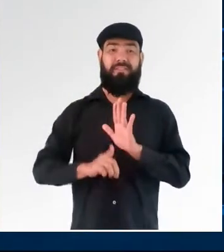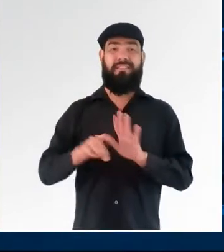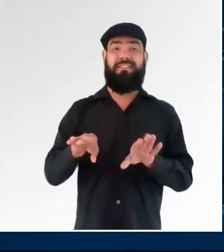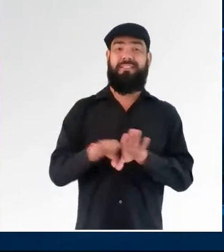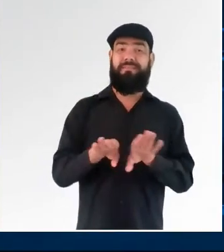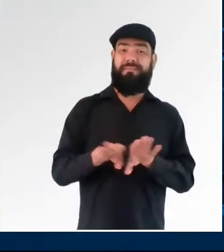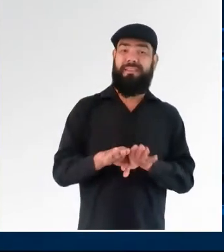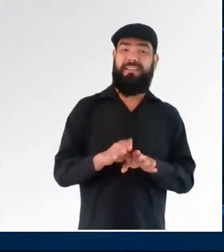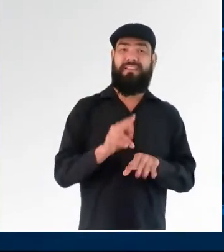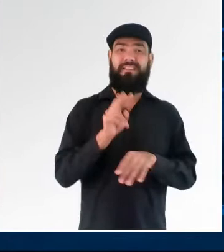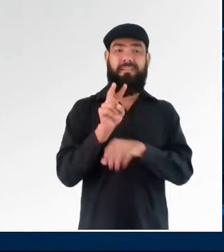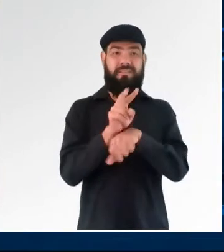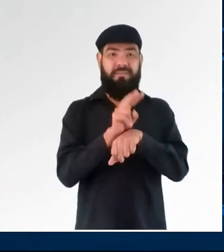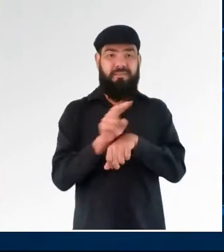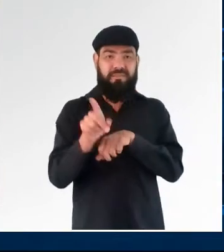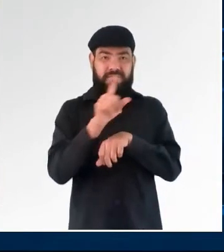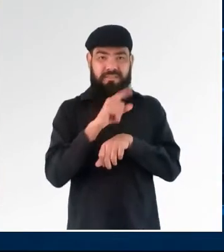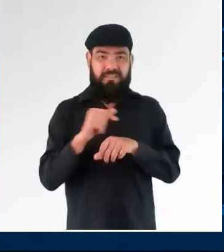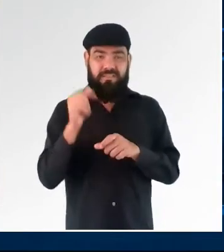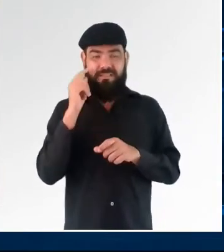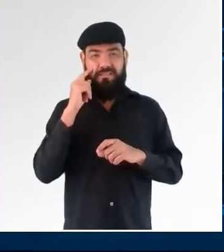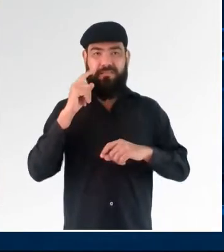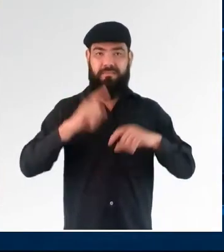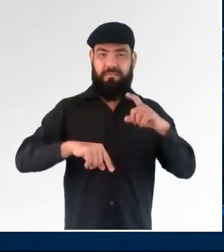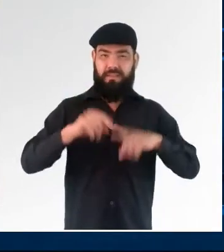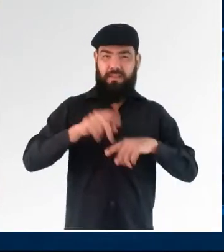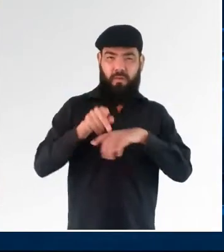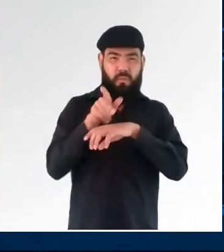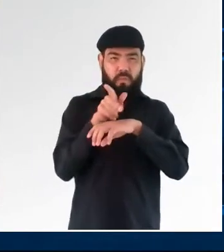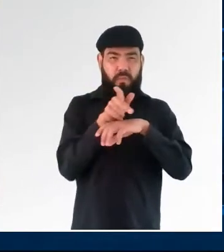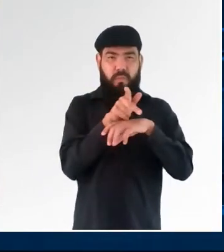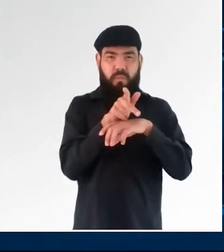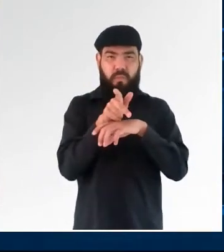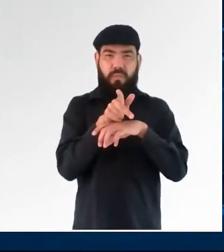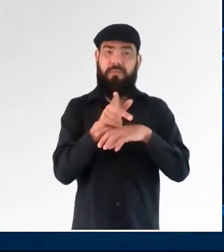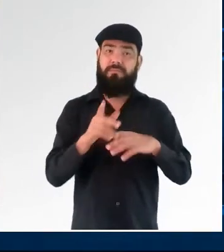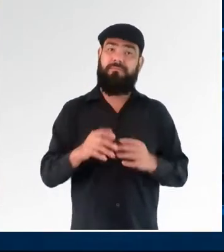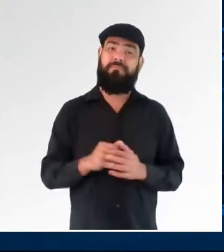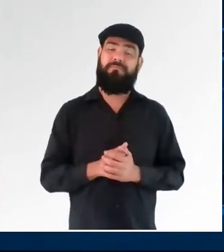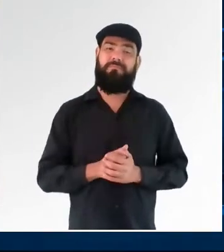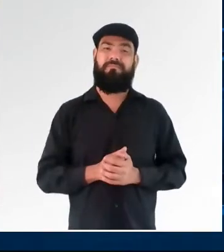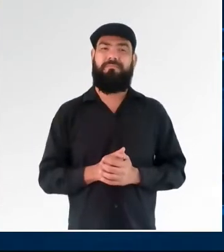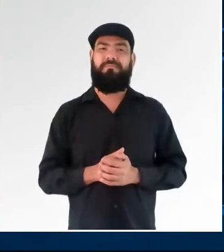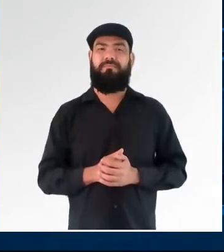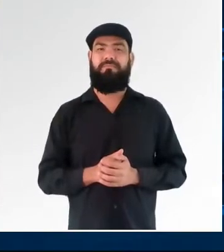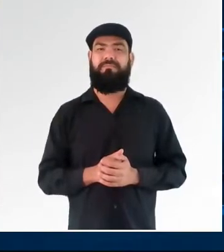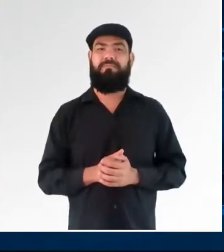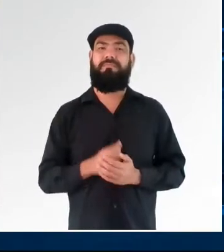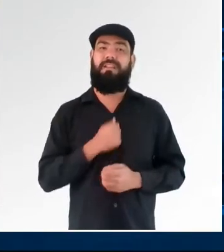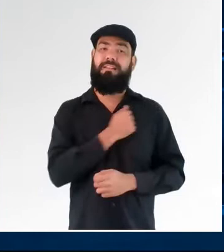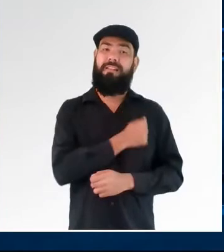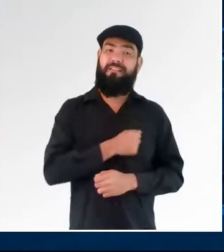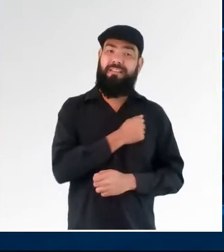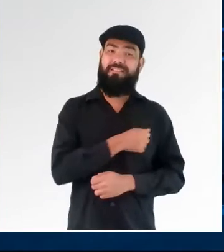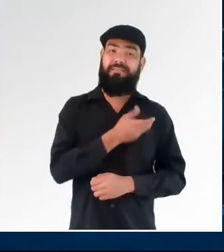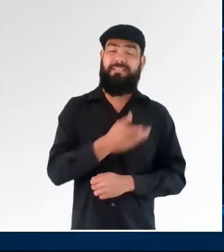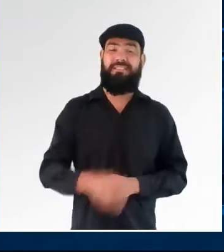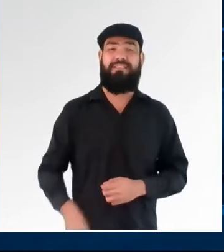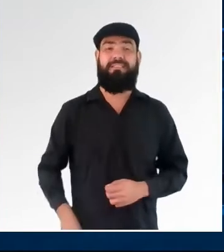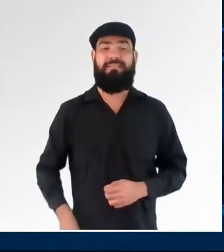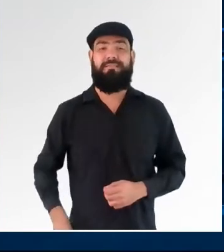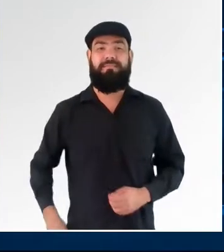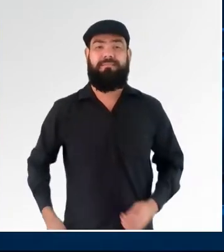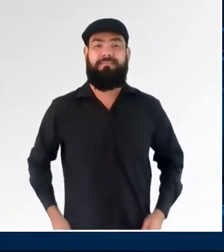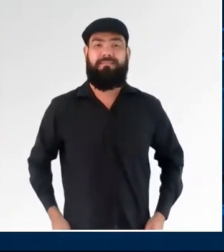vocês, recebe e envia o material, tá todo mundo aqui já com saudade de vocês, ok? Mas temos mais